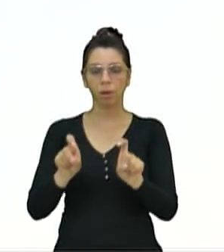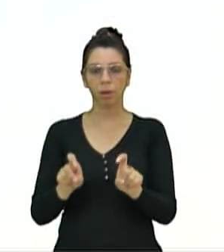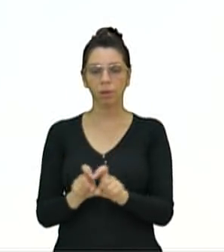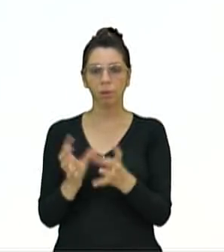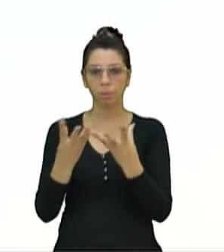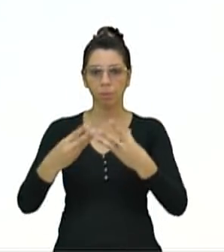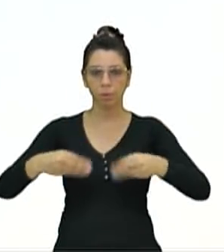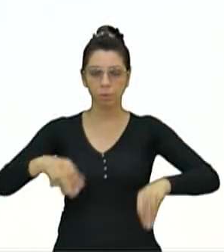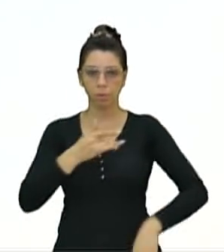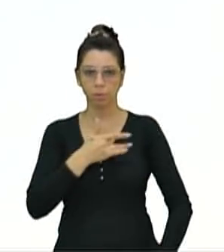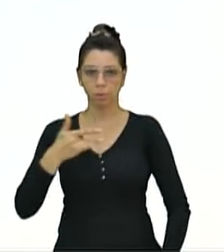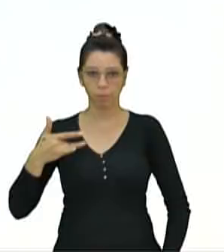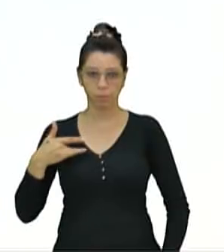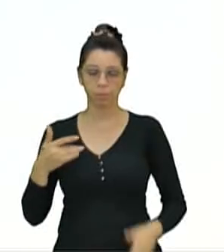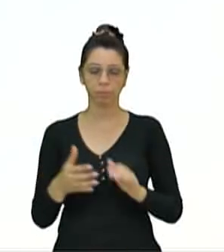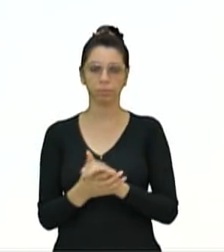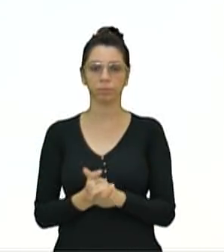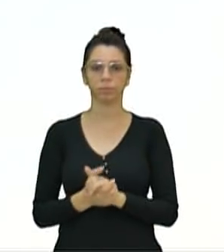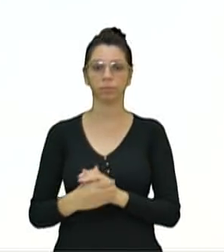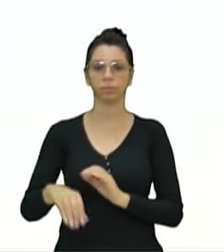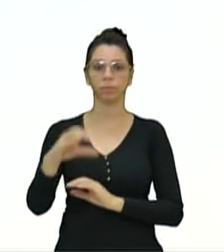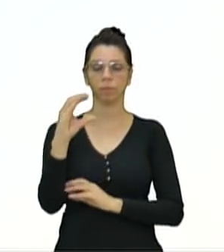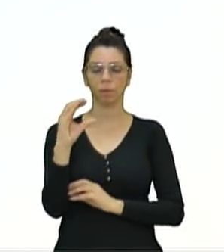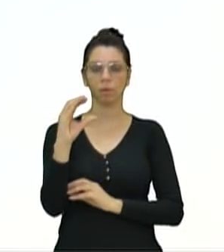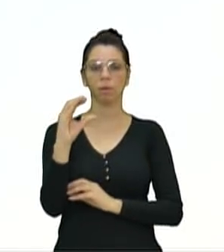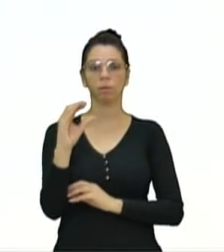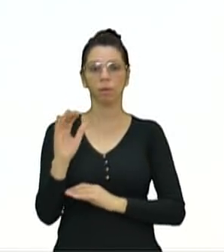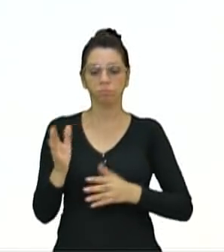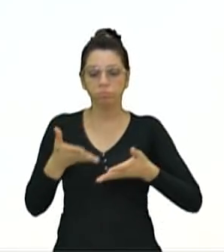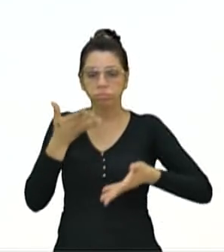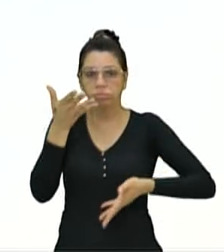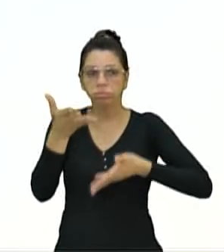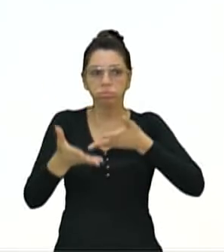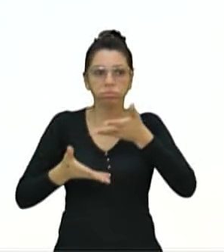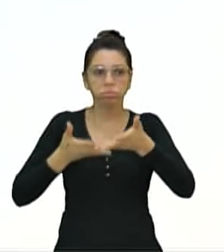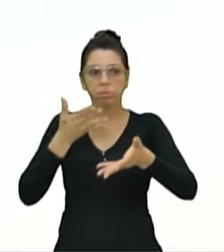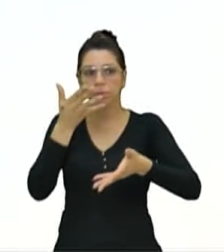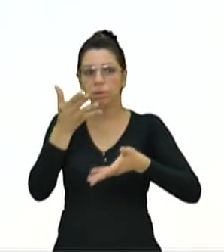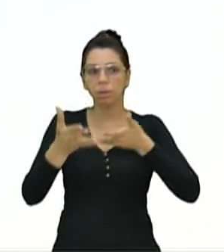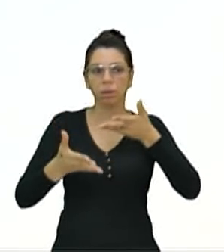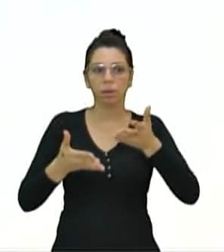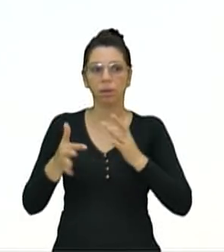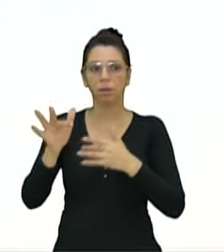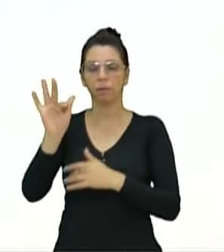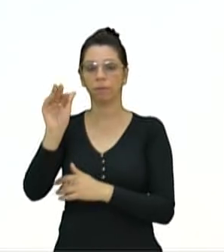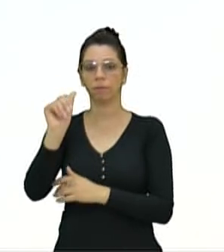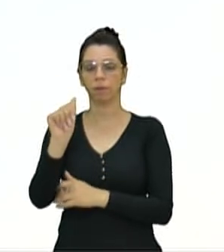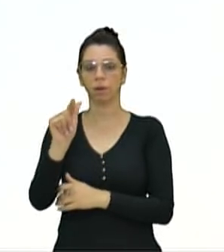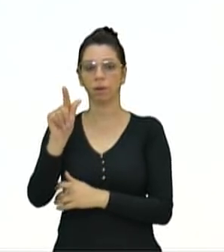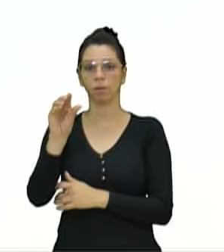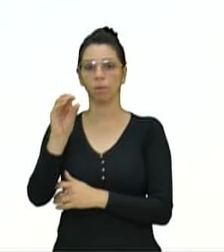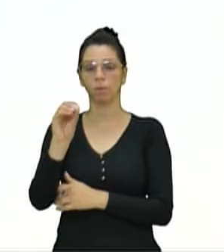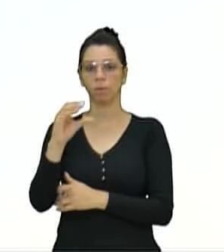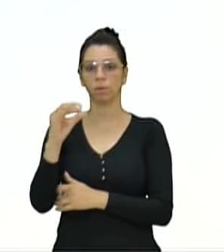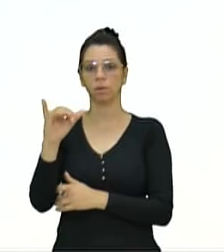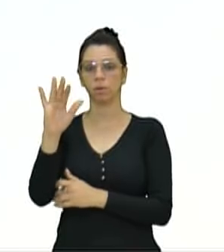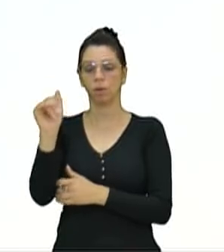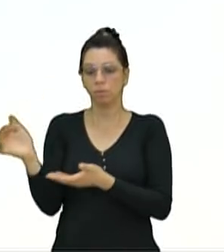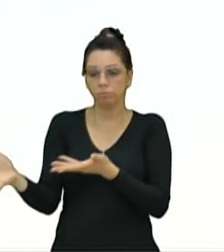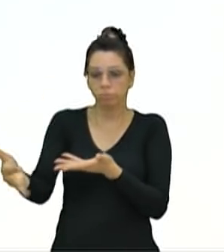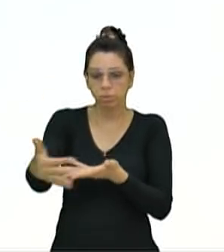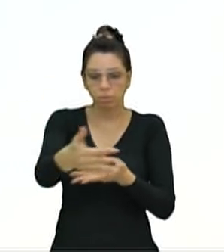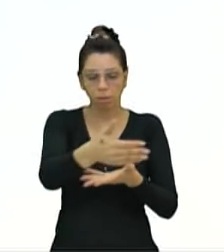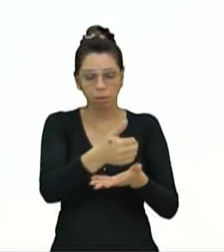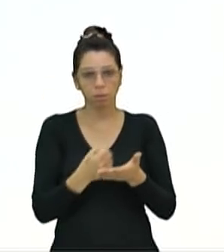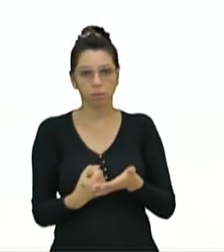C, promover a fagocitose, que é aquele englobamento de partículas estranhas? Ou a